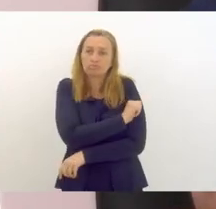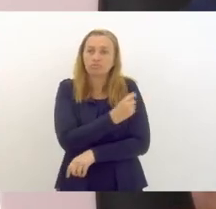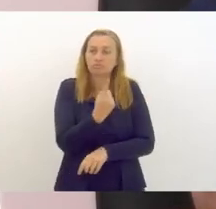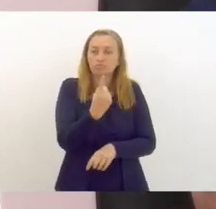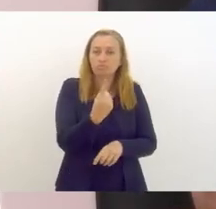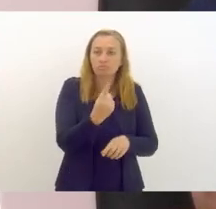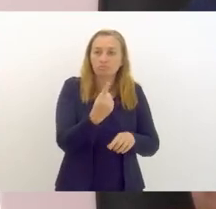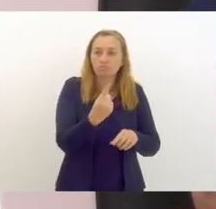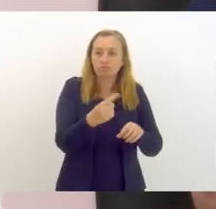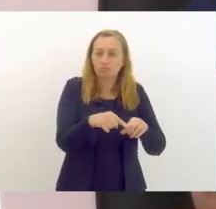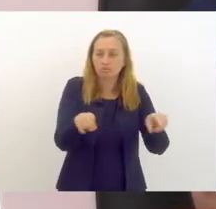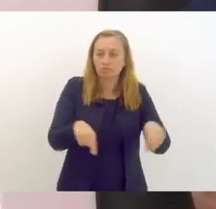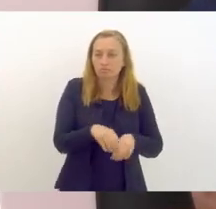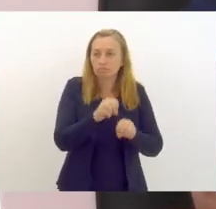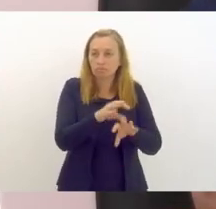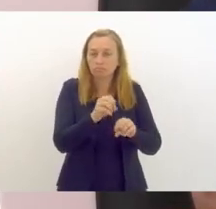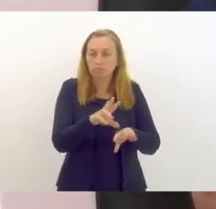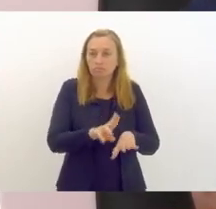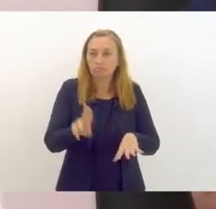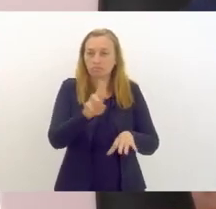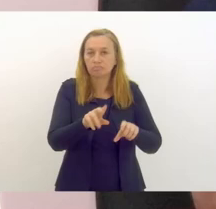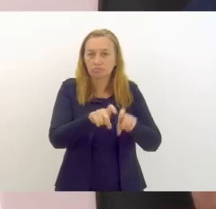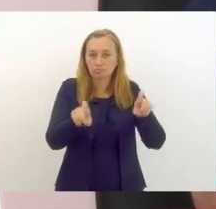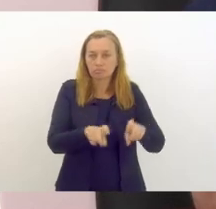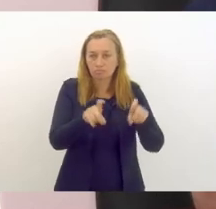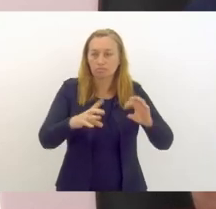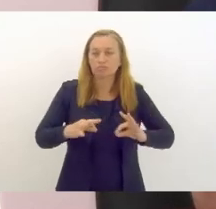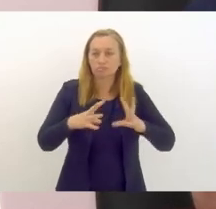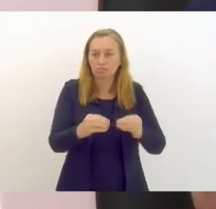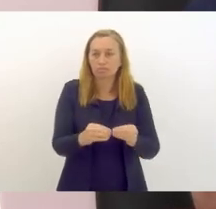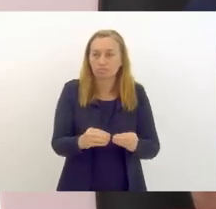consiga usar o Chromebook para todo mundo. Então, a gente precisa